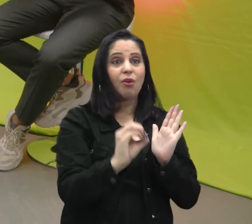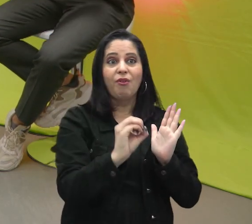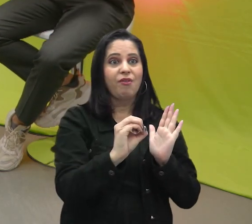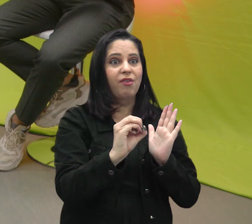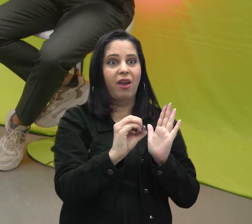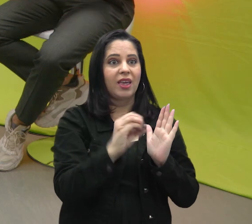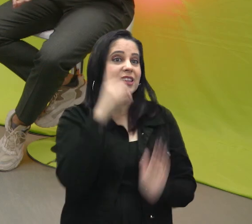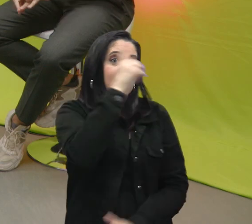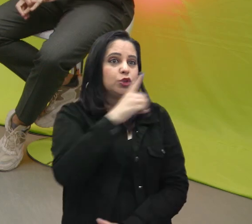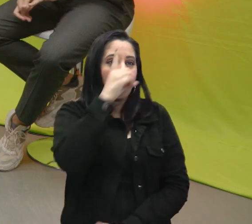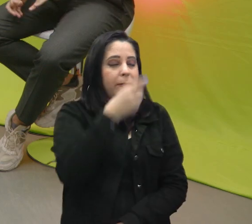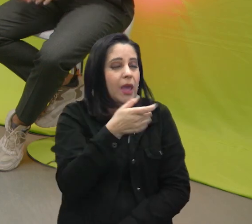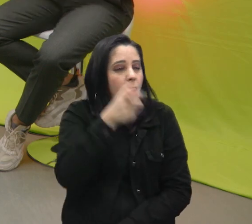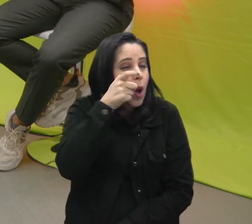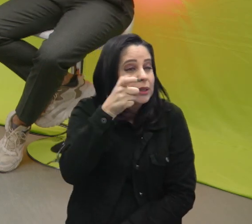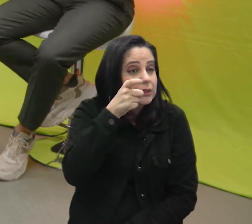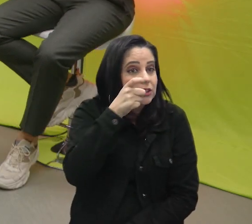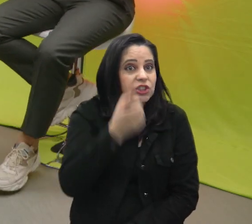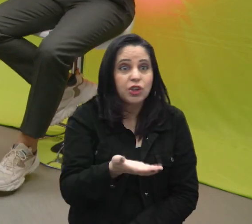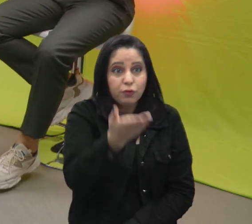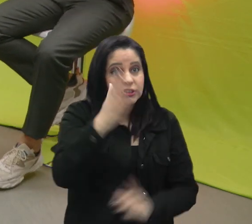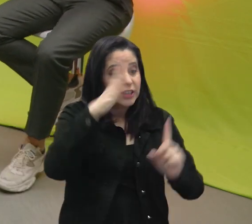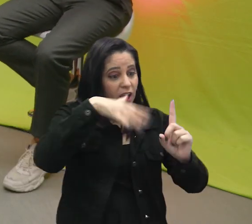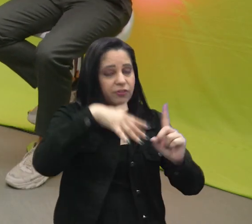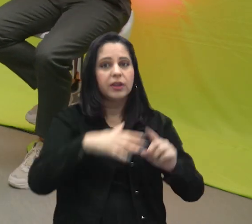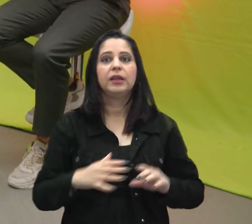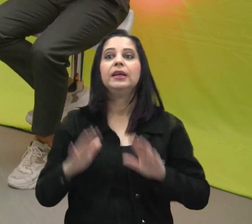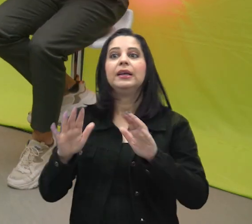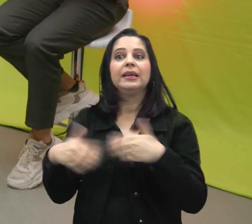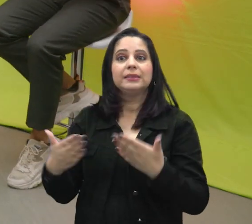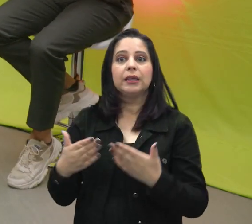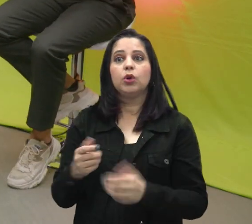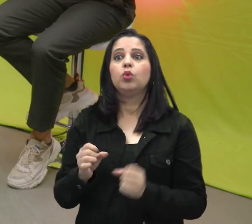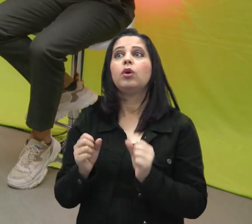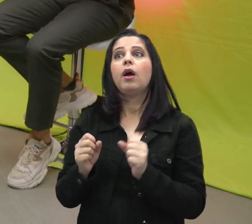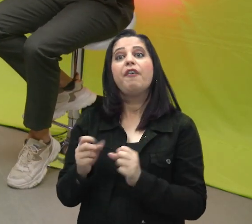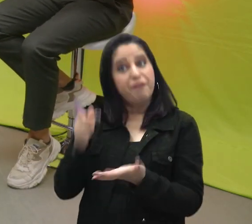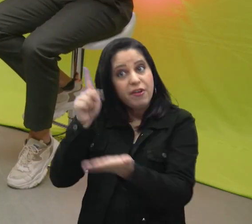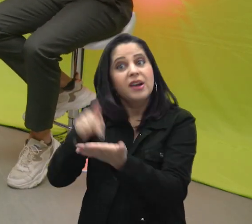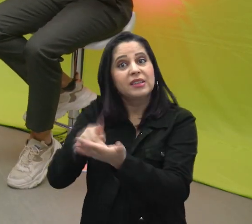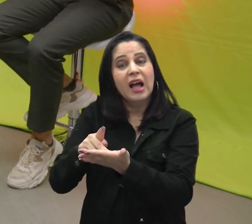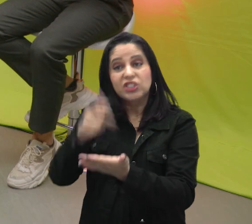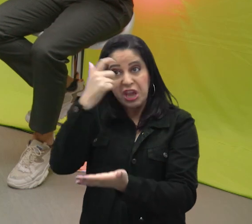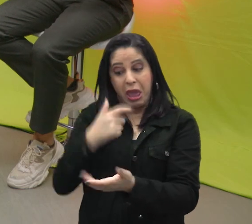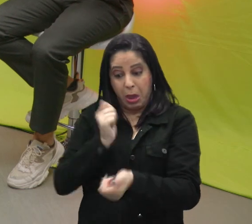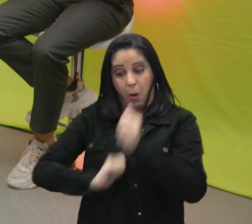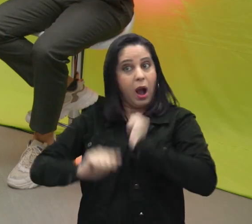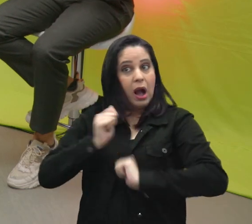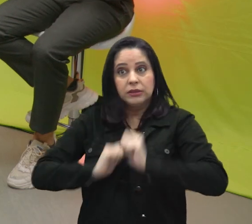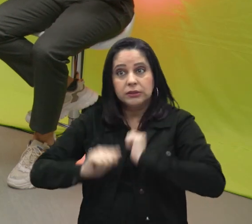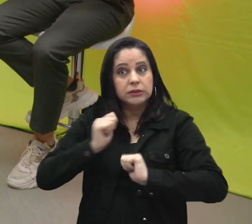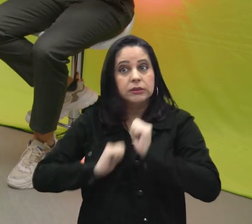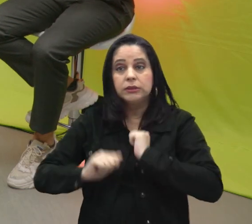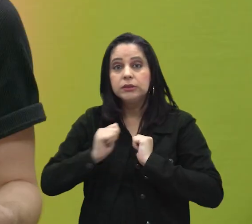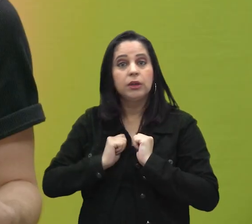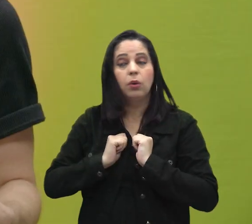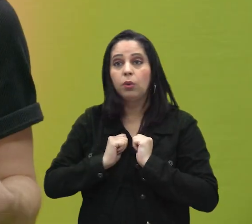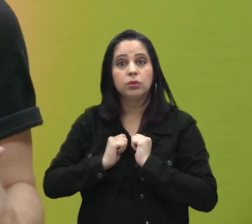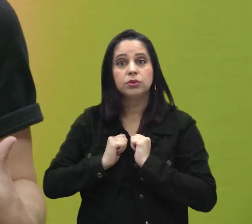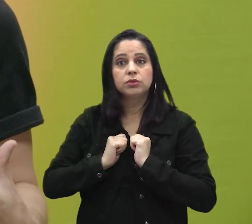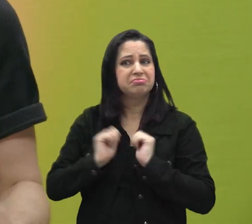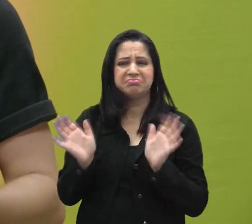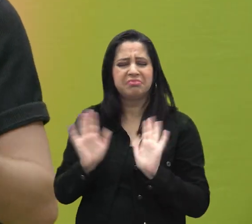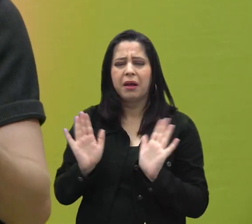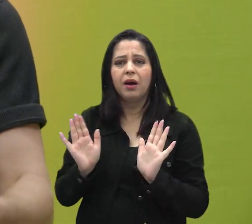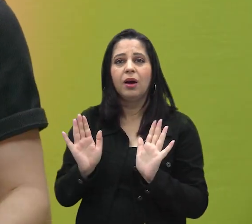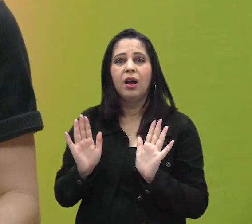de fã como ator, né? Como profissional? Você sabe que eu não fiquei ansioso, juro por Deus, eu não fiquei ansioso quando me falaram